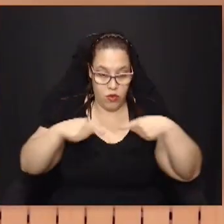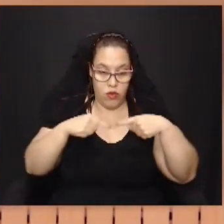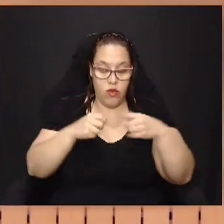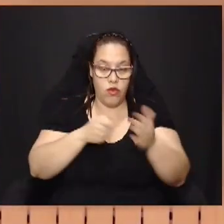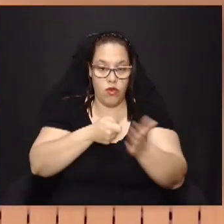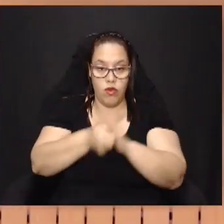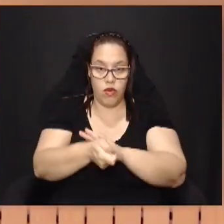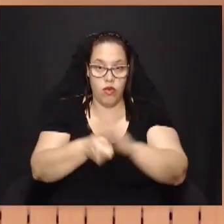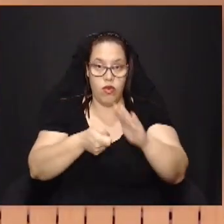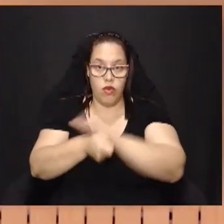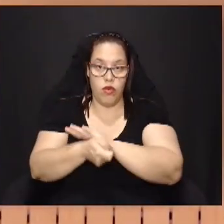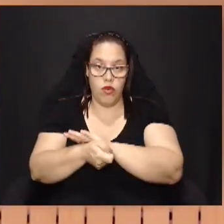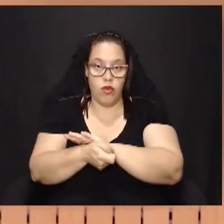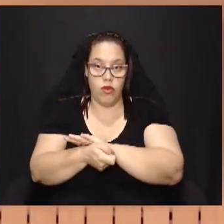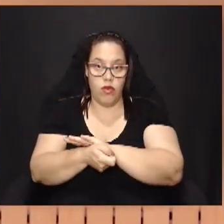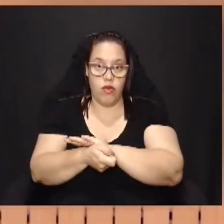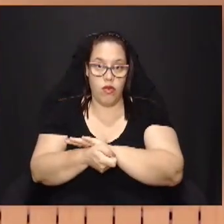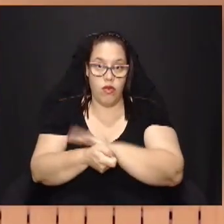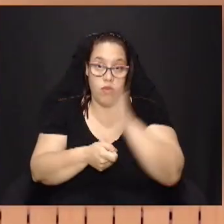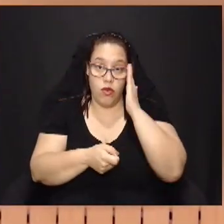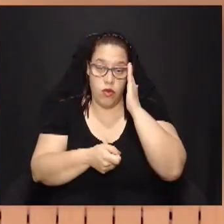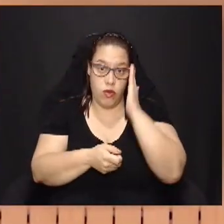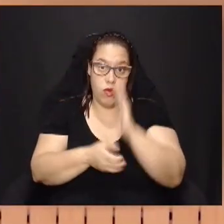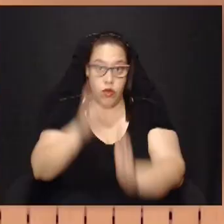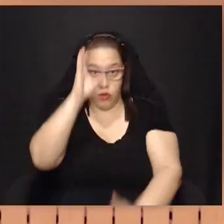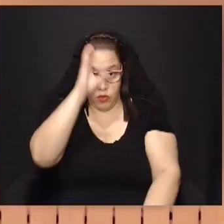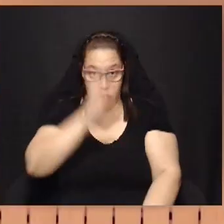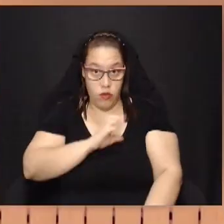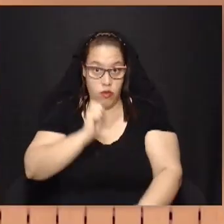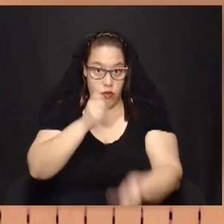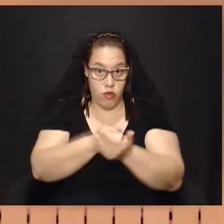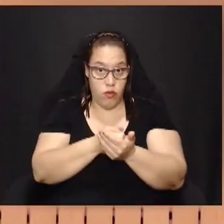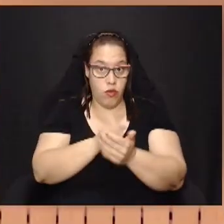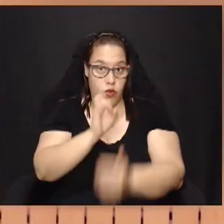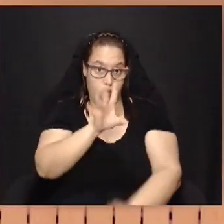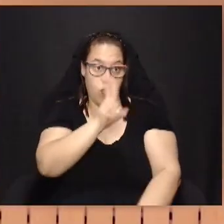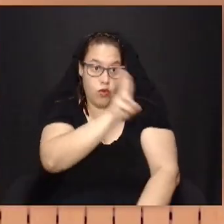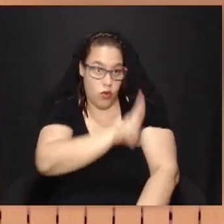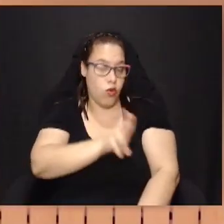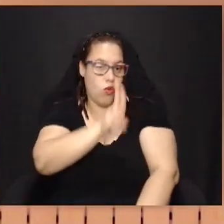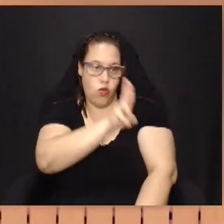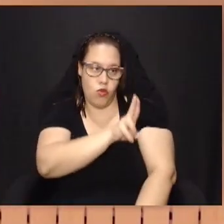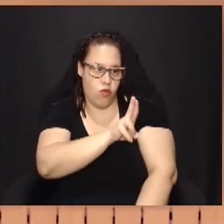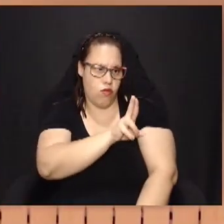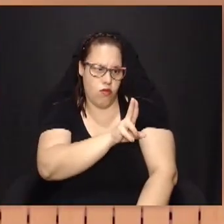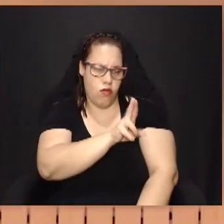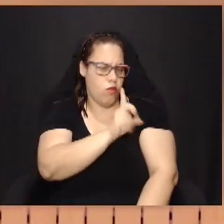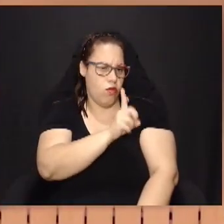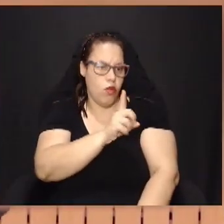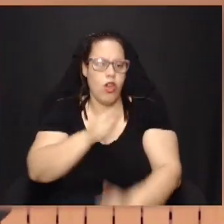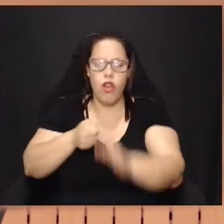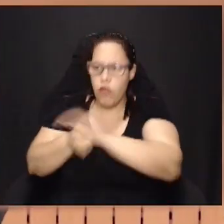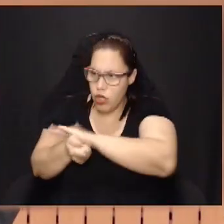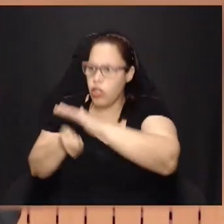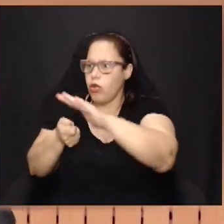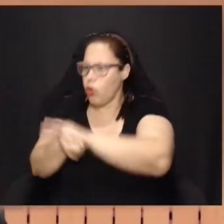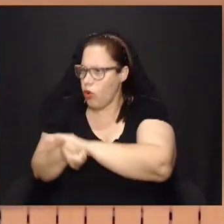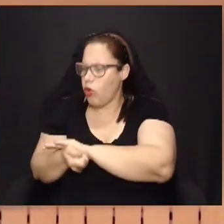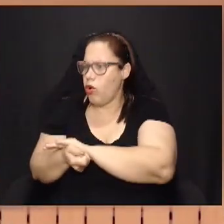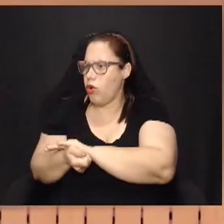falando no caso de um cidadão que compra apenas o seu lote para construir a sua casa. Um investidor. Ele falou, eu vivo